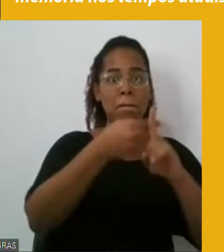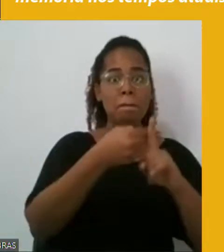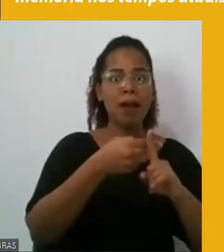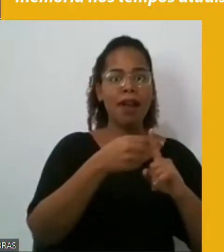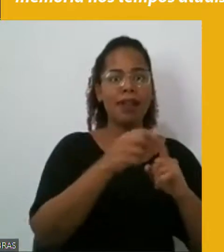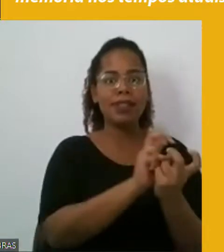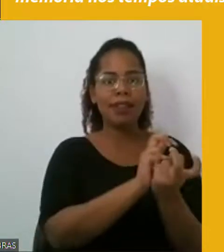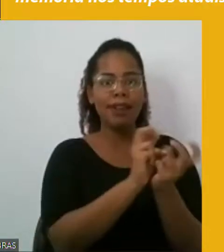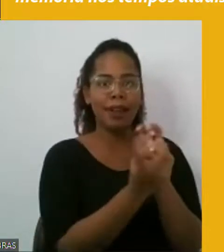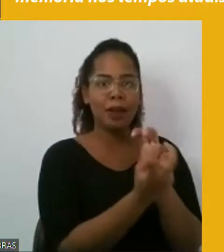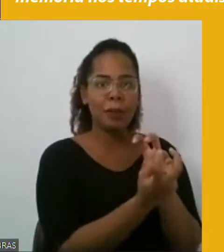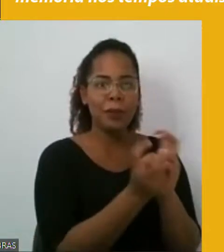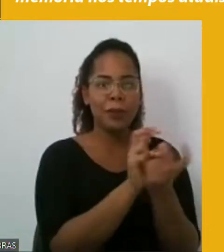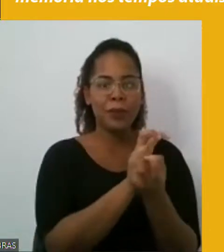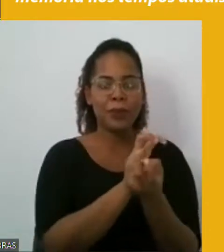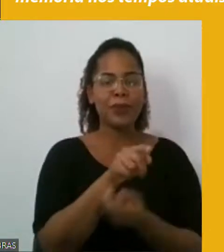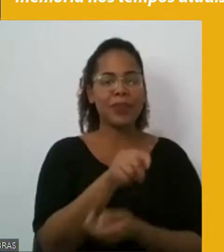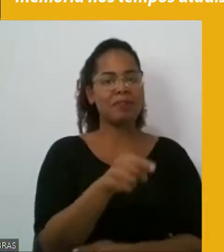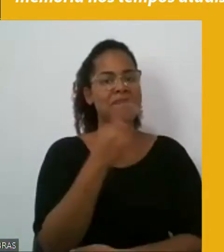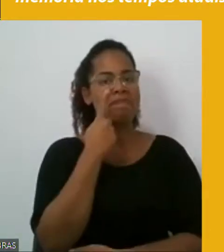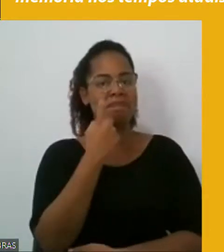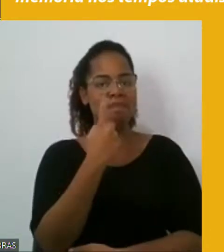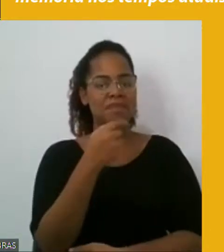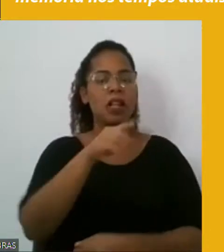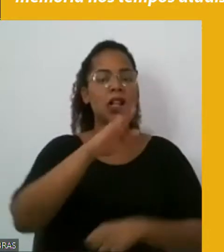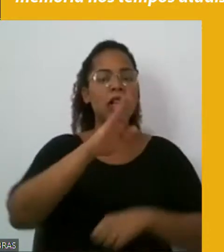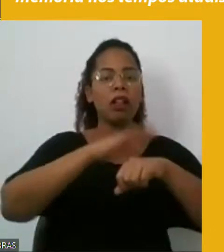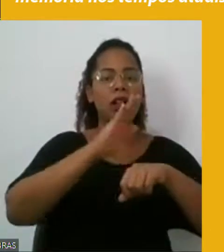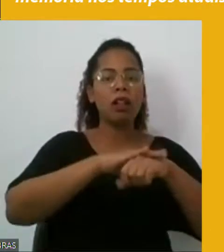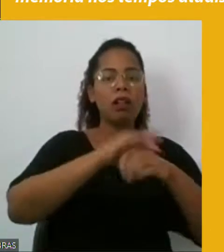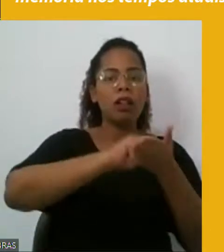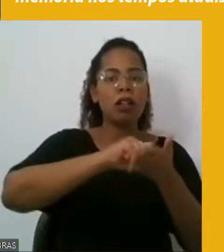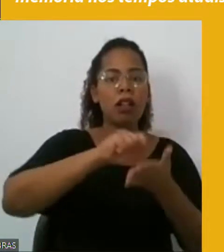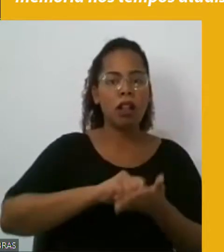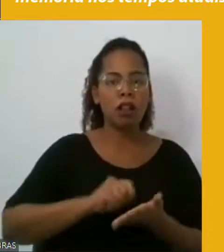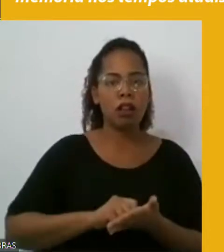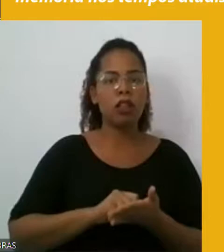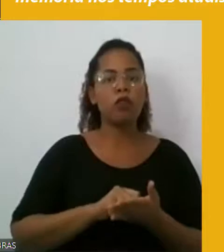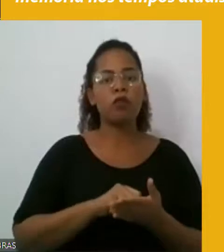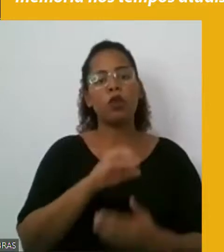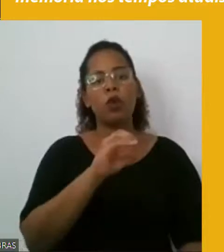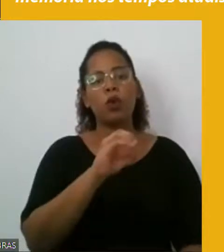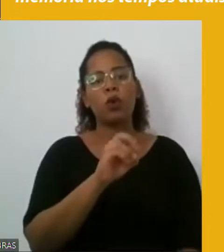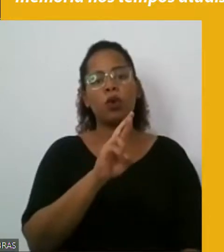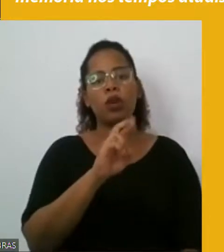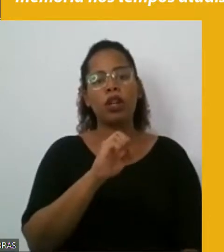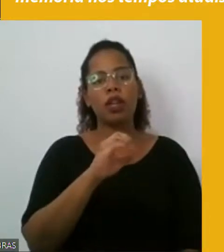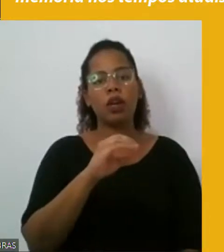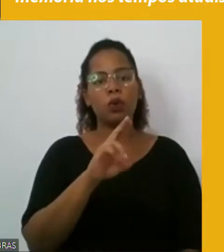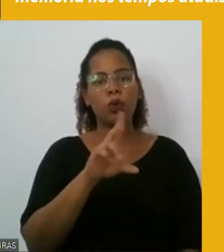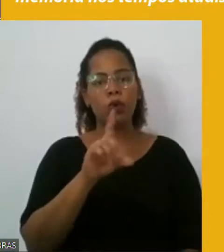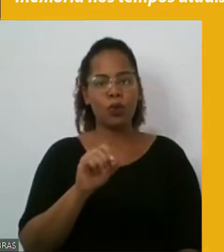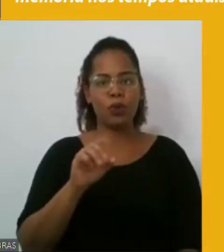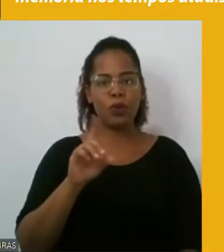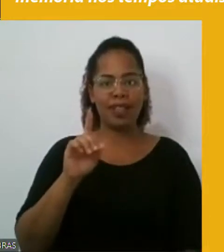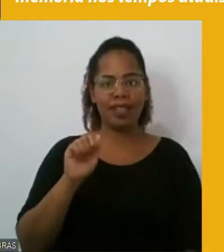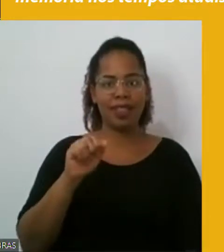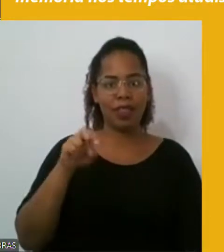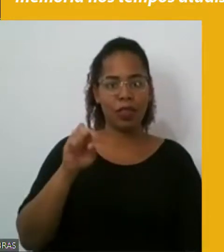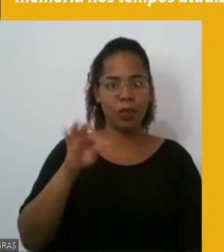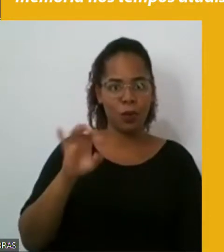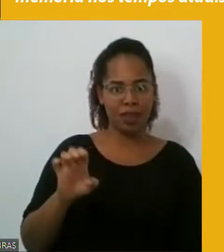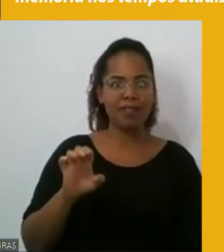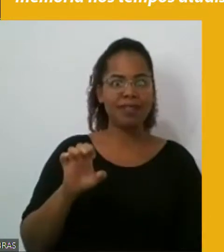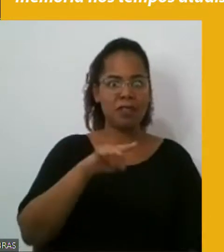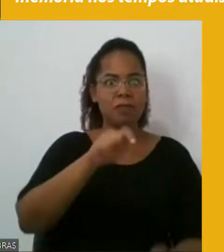E autor dos livros Oráculo da Noite e Limiar, Ciência e Vida Contemporânea. O tema dessa mesa